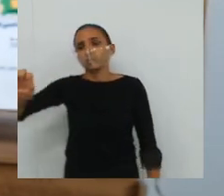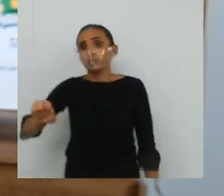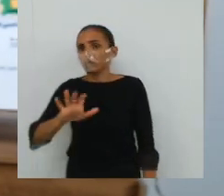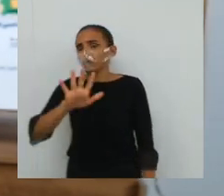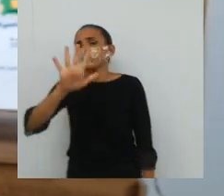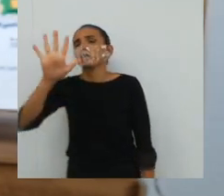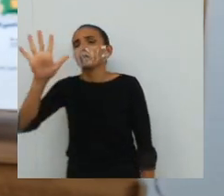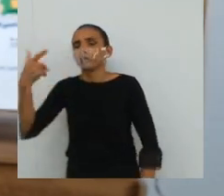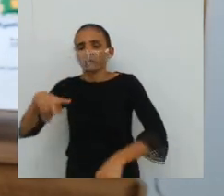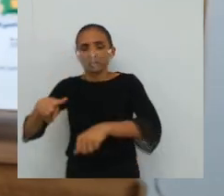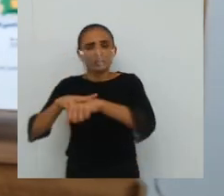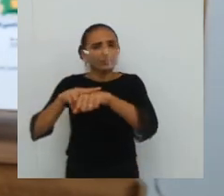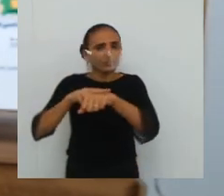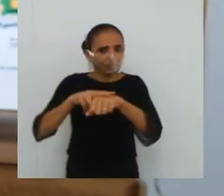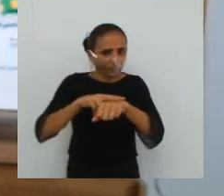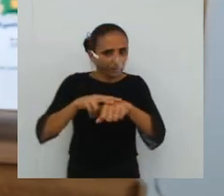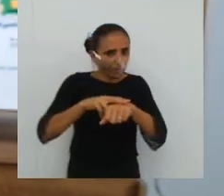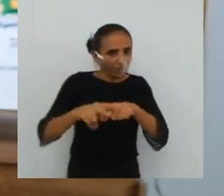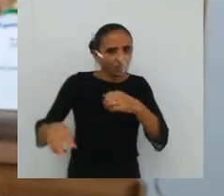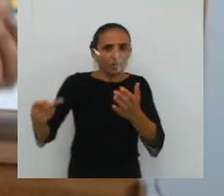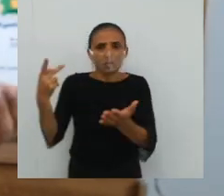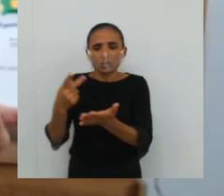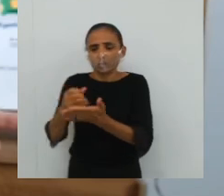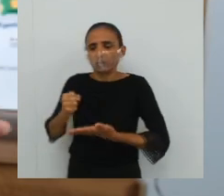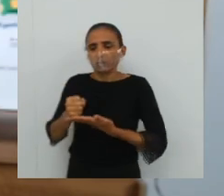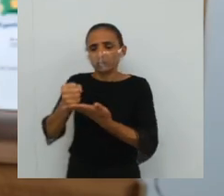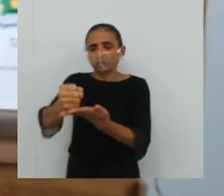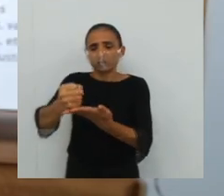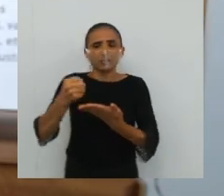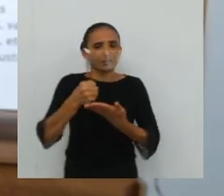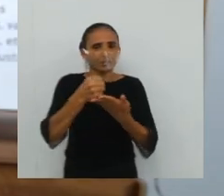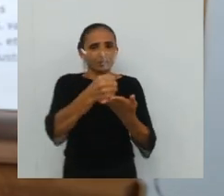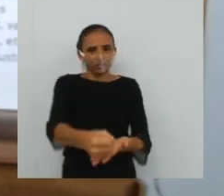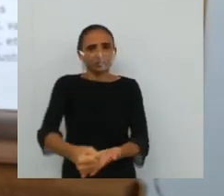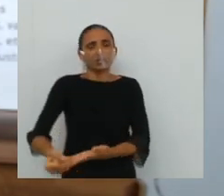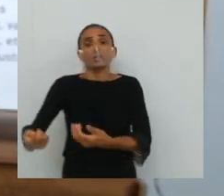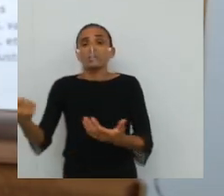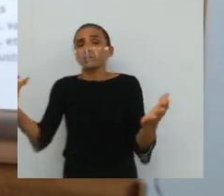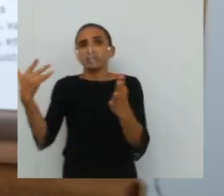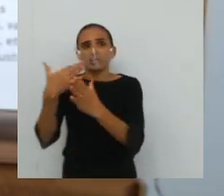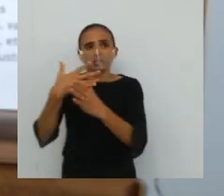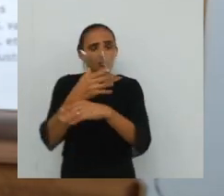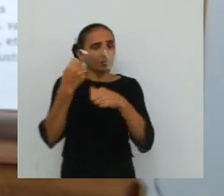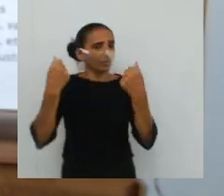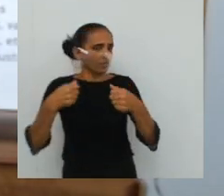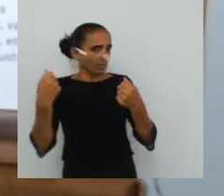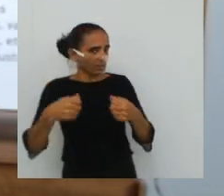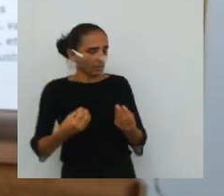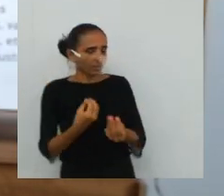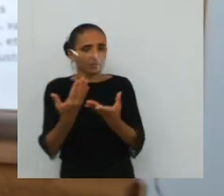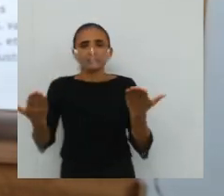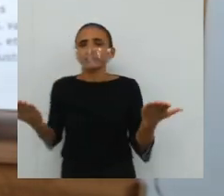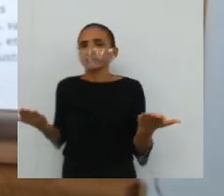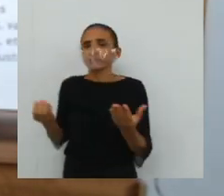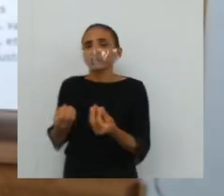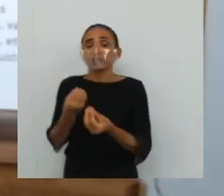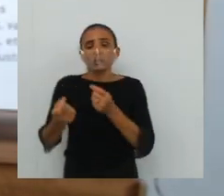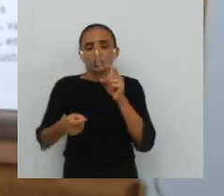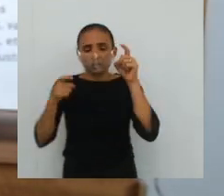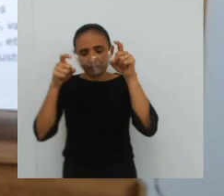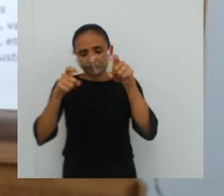Os cinturões verdes são destinados a atender a necessidade da cidade. Ok? E nós temos também a